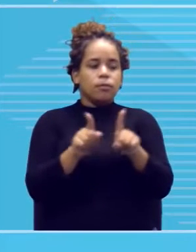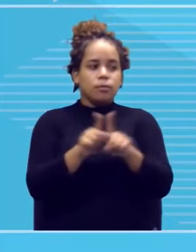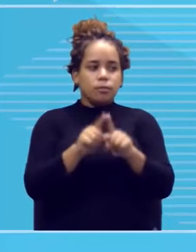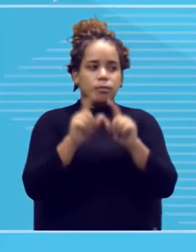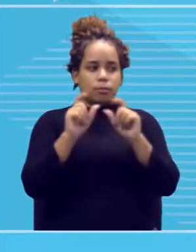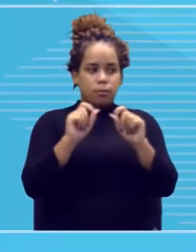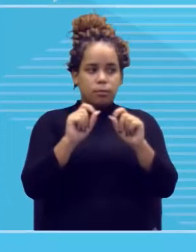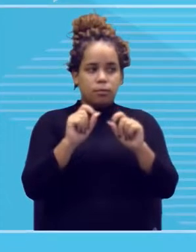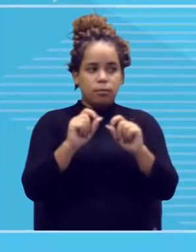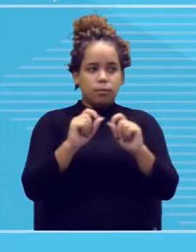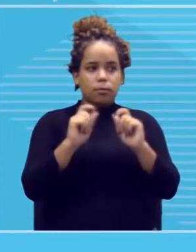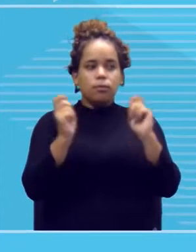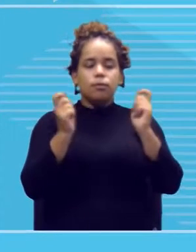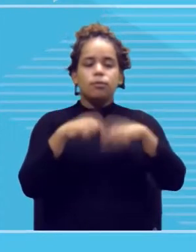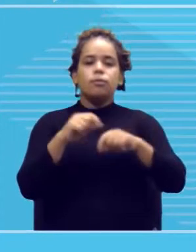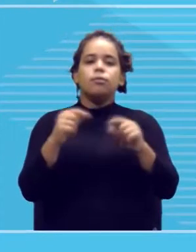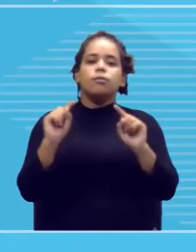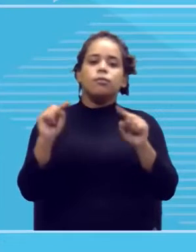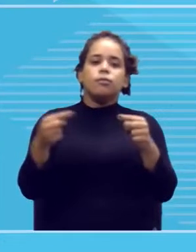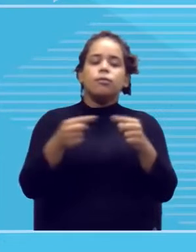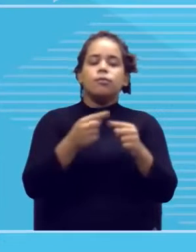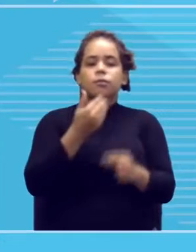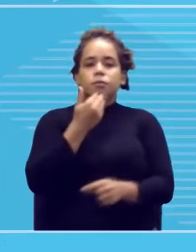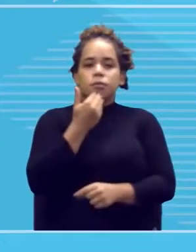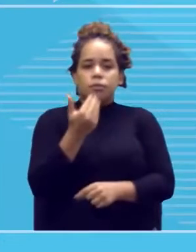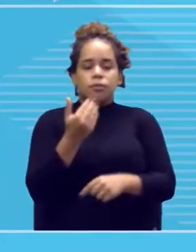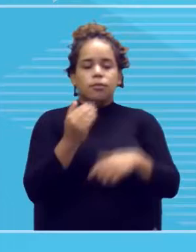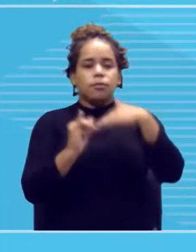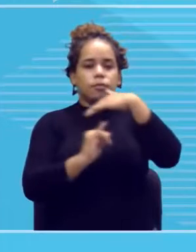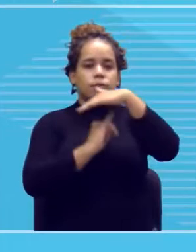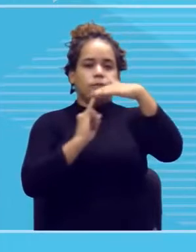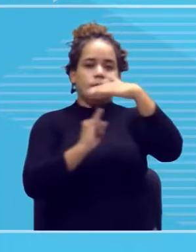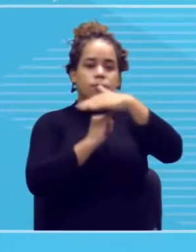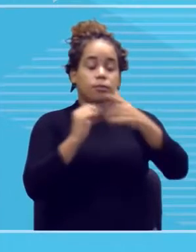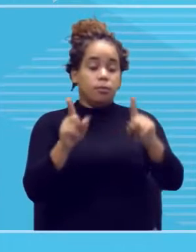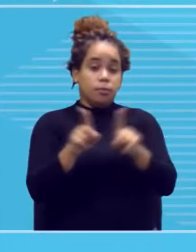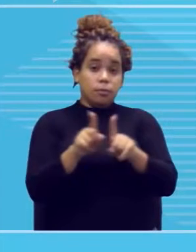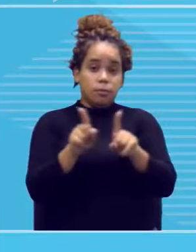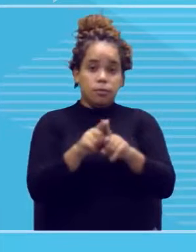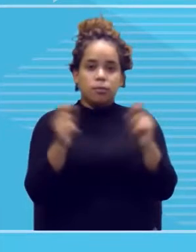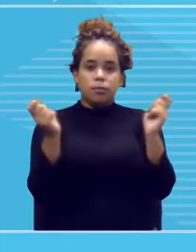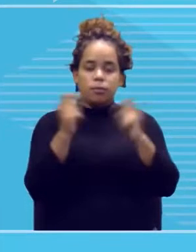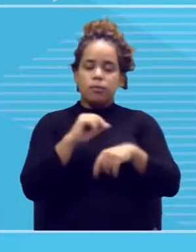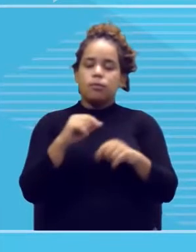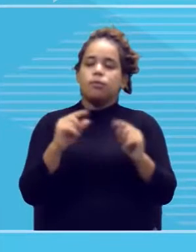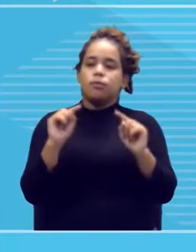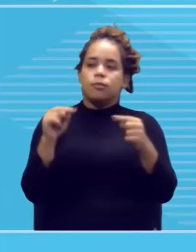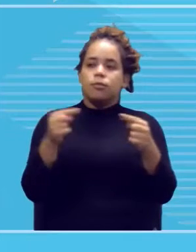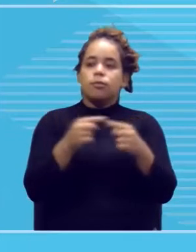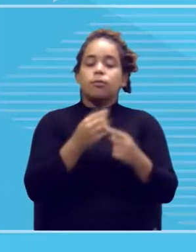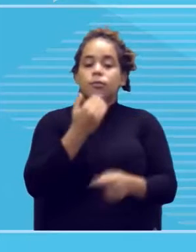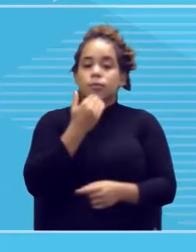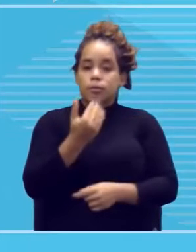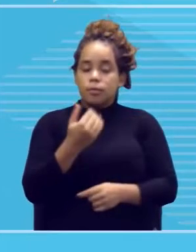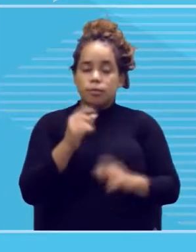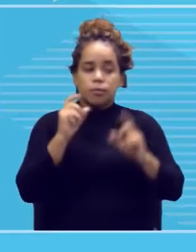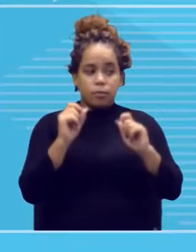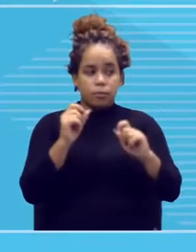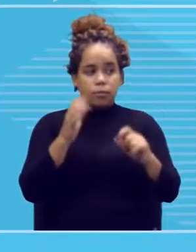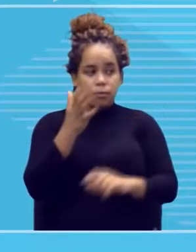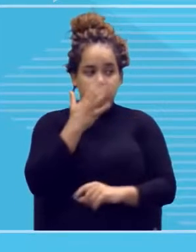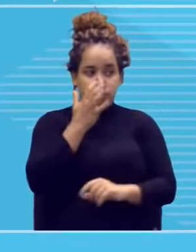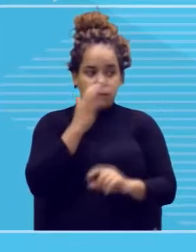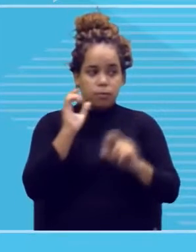pode ser uma um pedido informal Às vezes você usa também pequeno para fazer impedido observa só que aqui